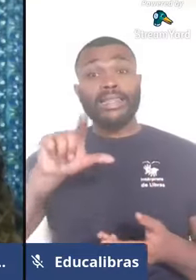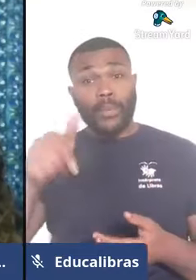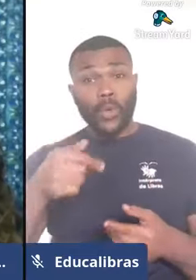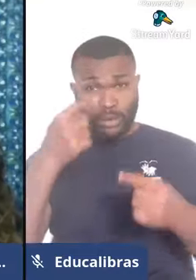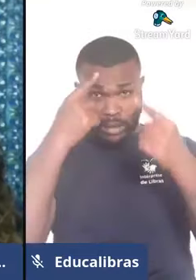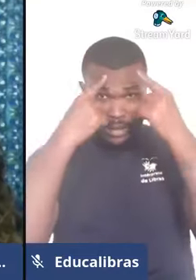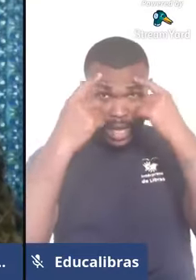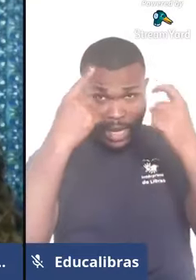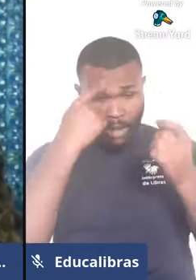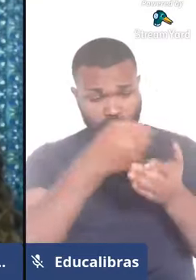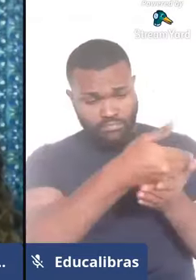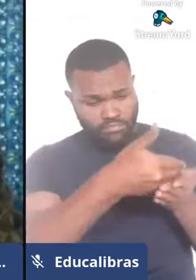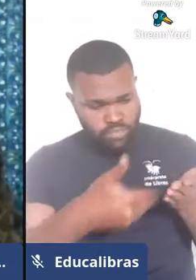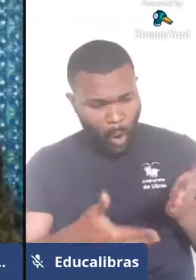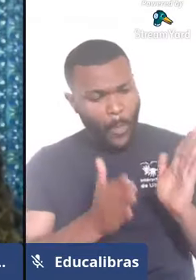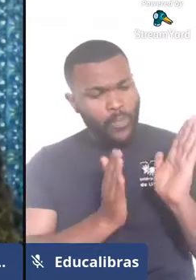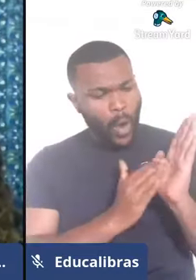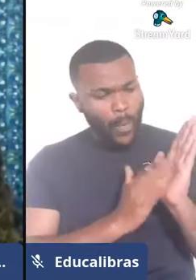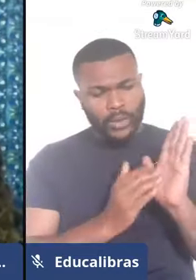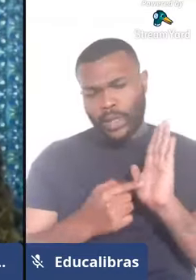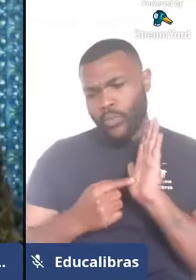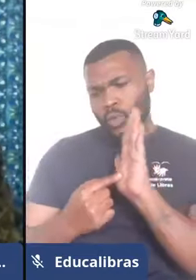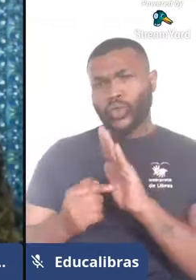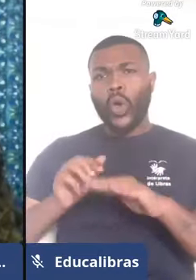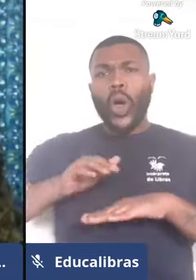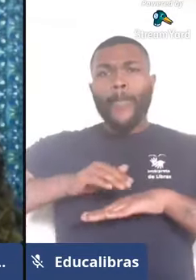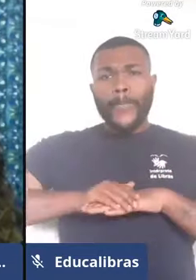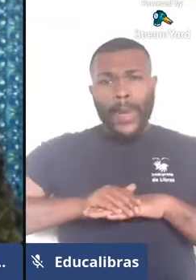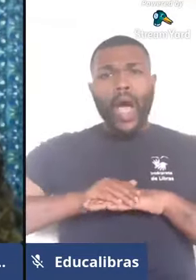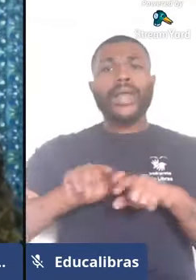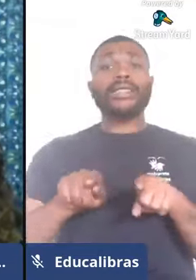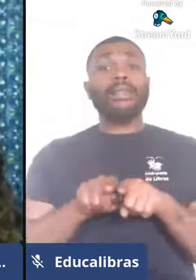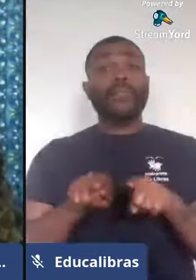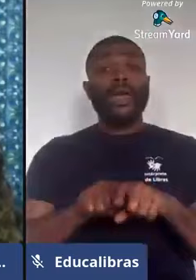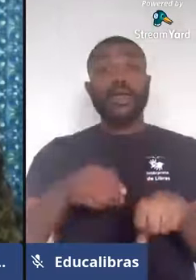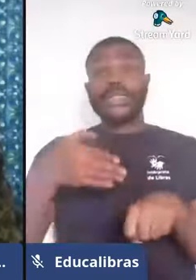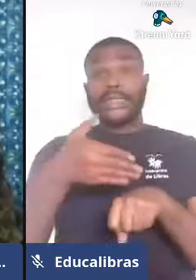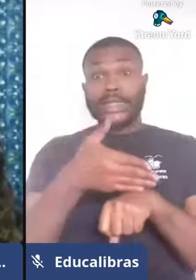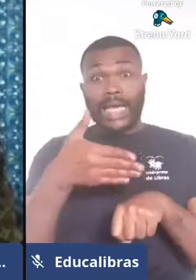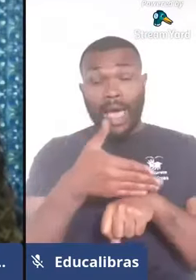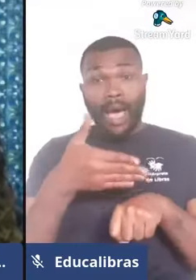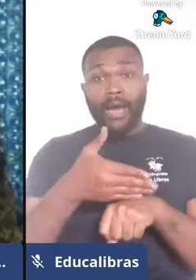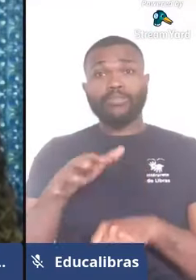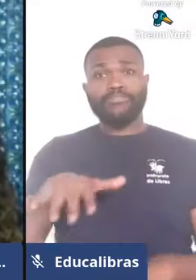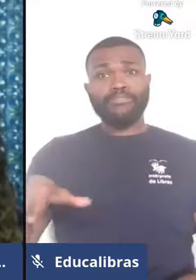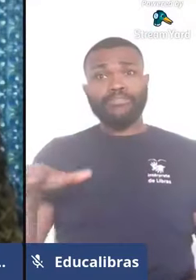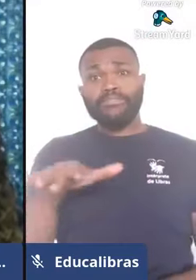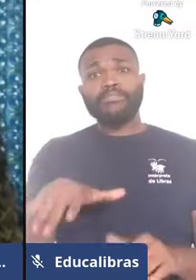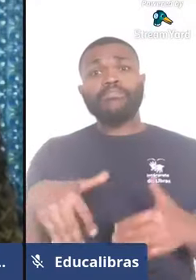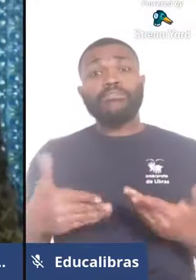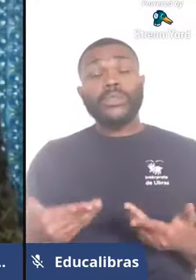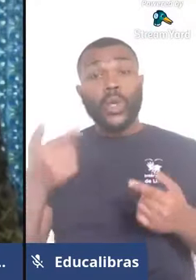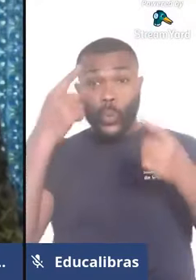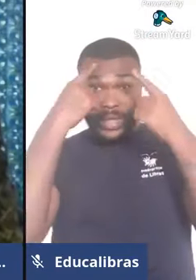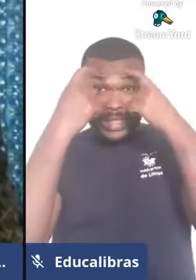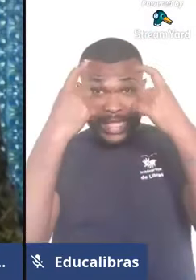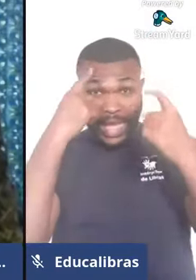Mara Gabrilli, para o Serra, ou seja, para um montão de gente, mas foram ideias organizadas